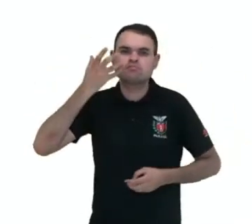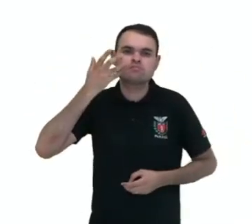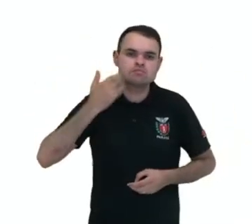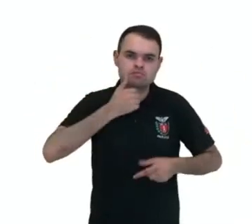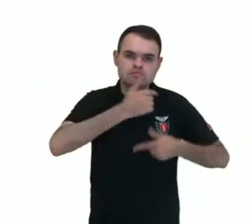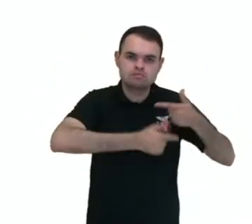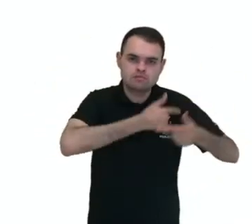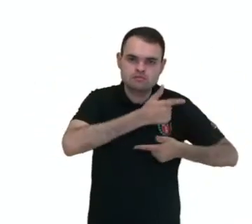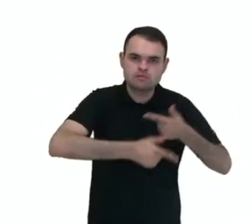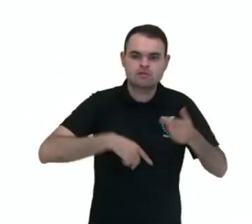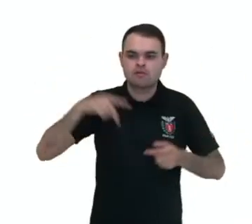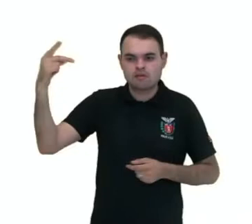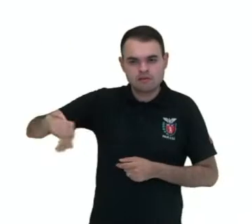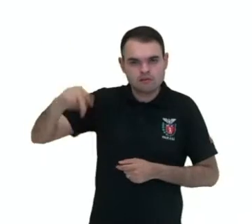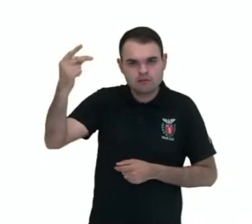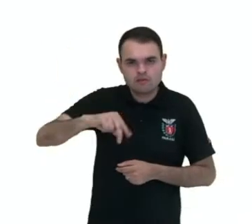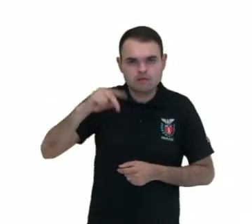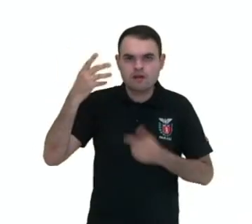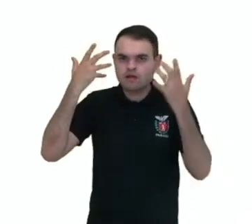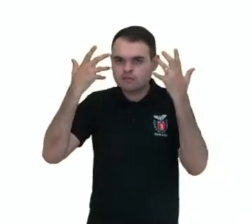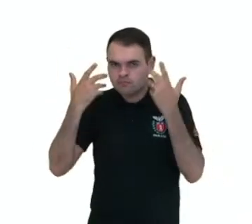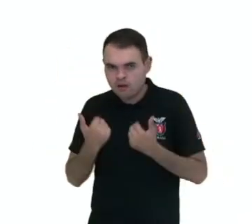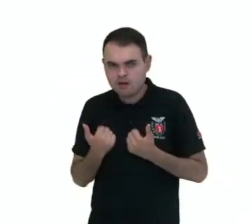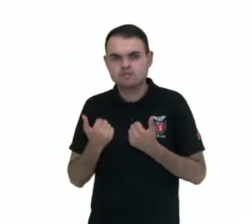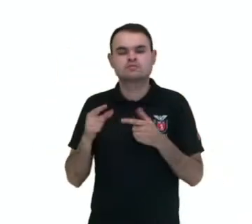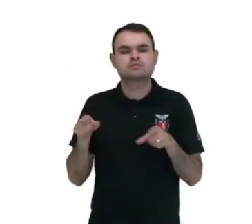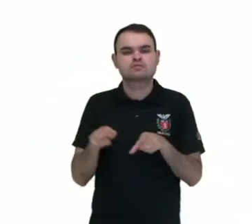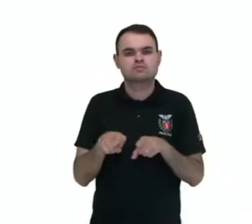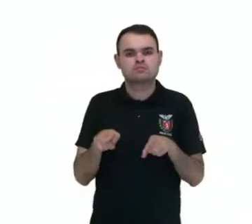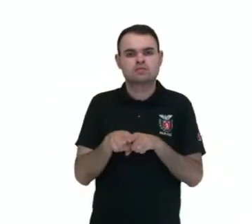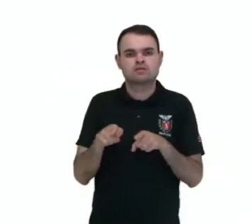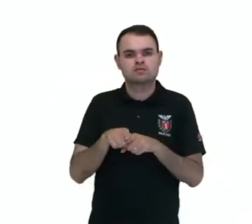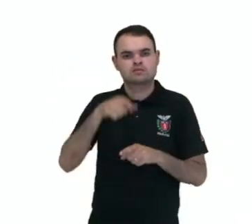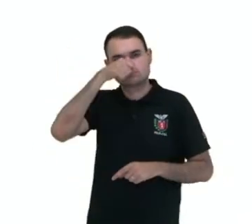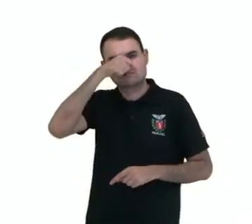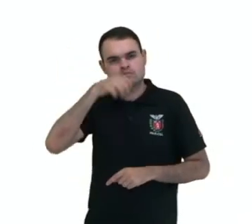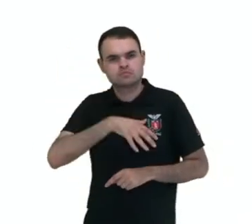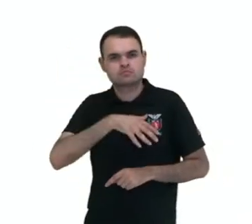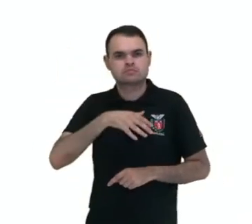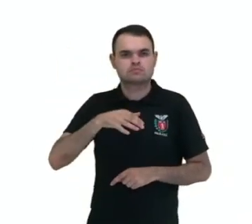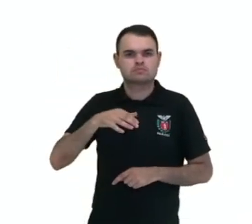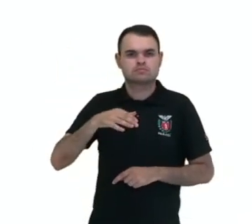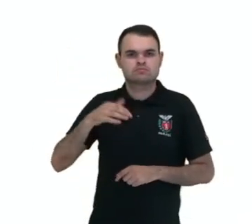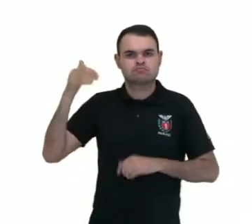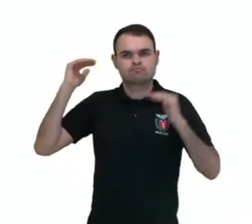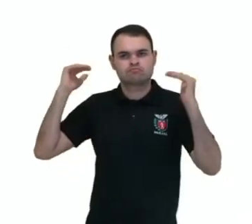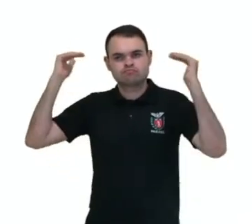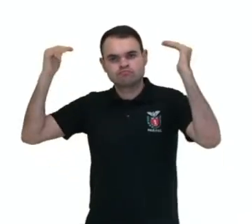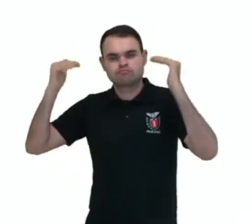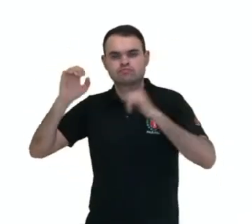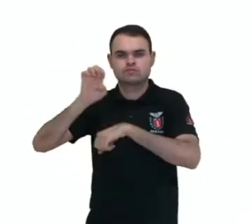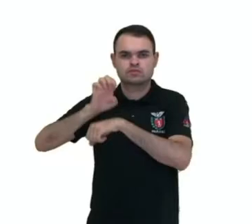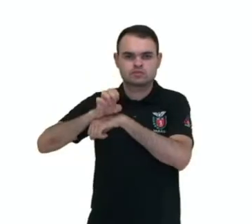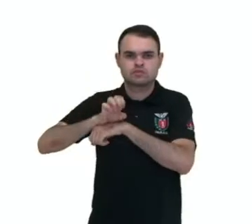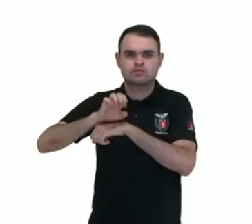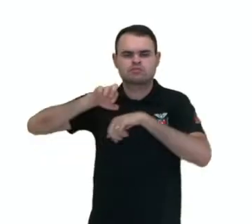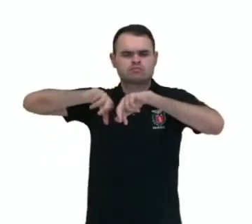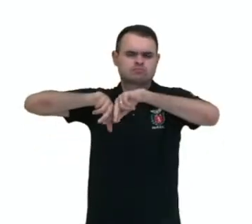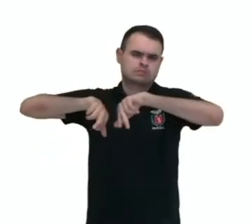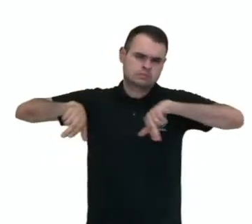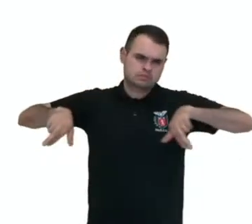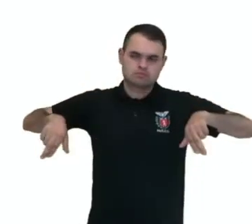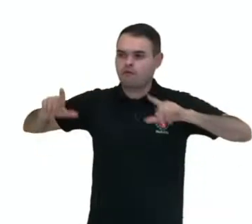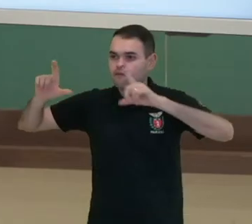a animais, os abusos de autoridade por parte de agentes do Estado ou de criminosos, entre outros,